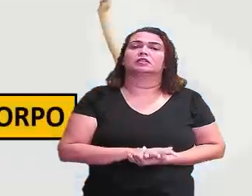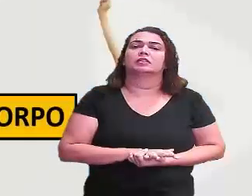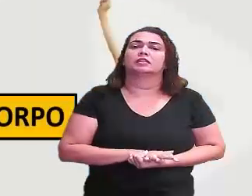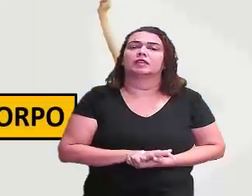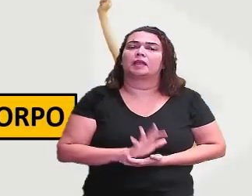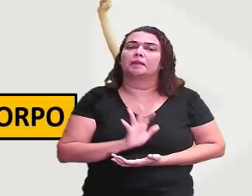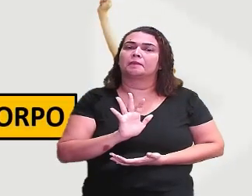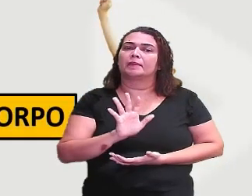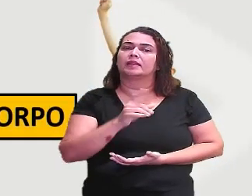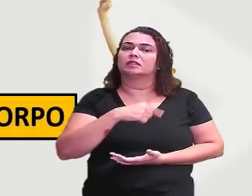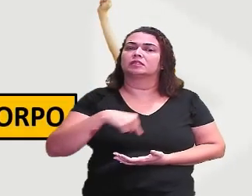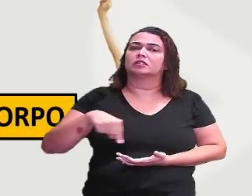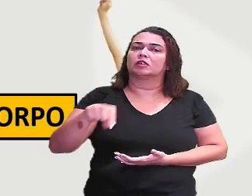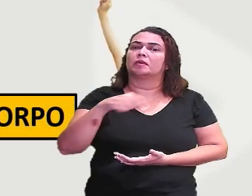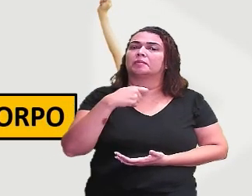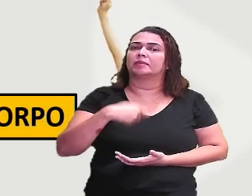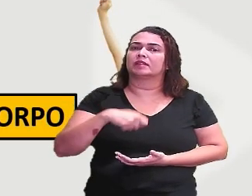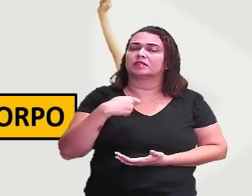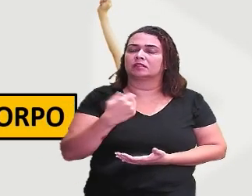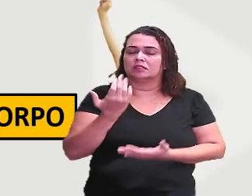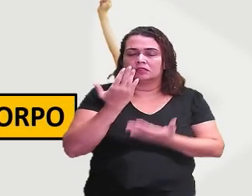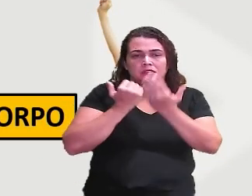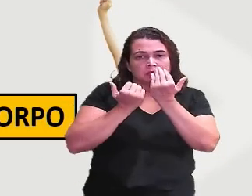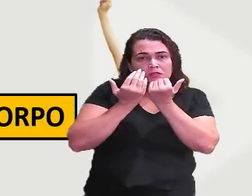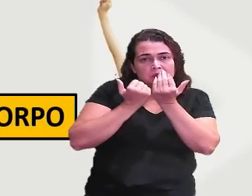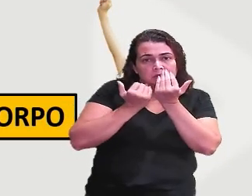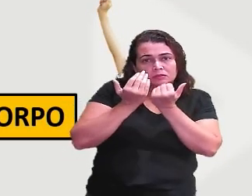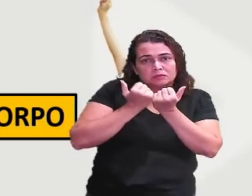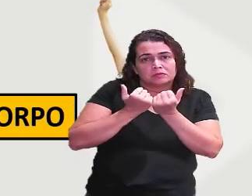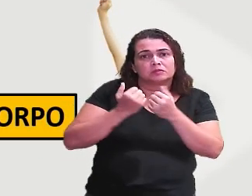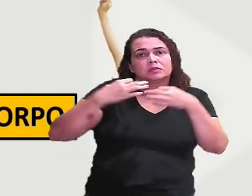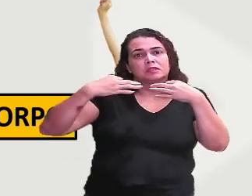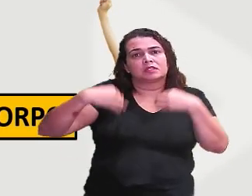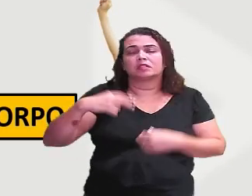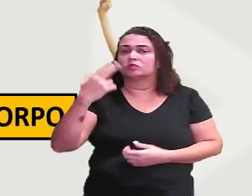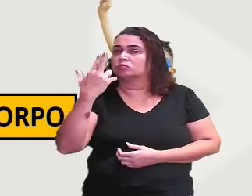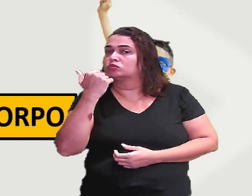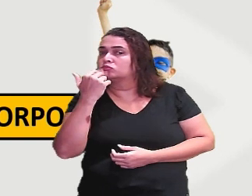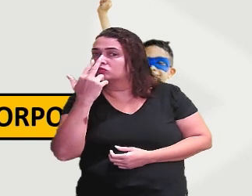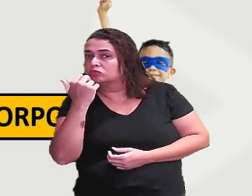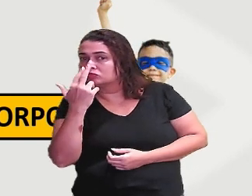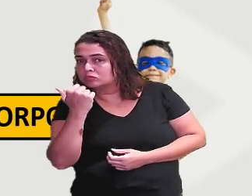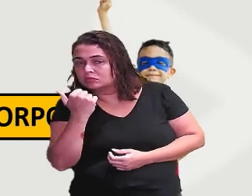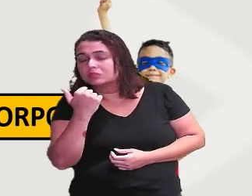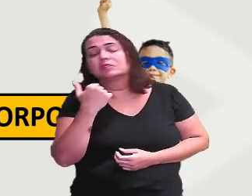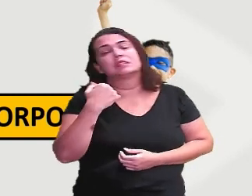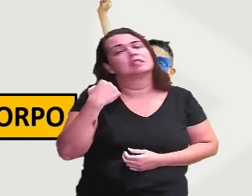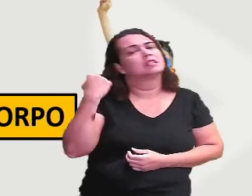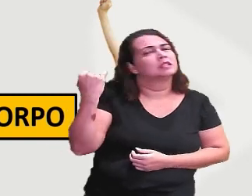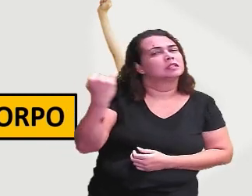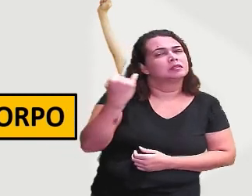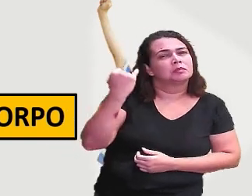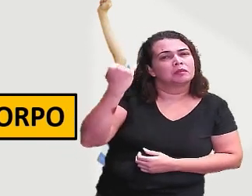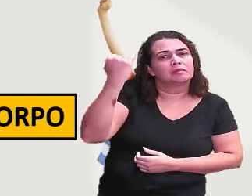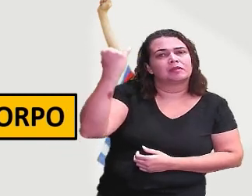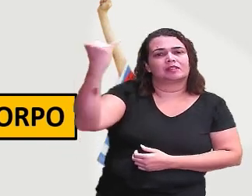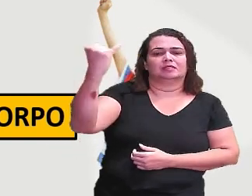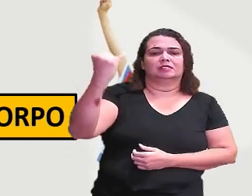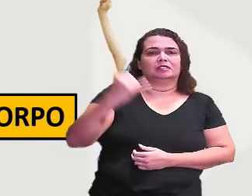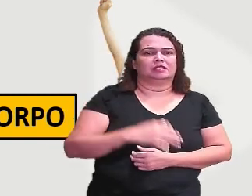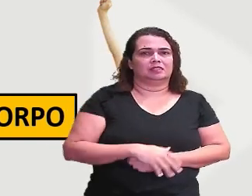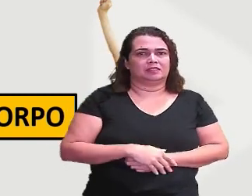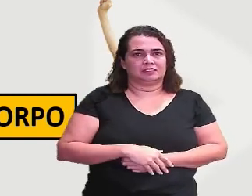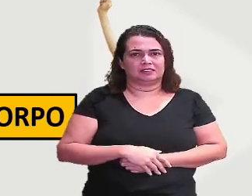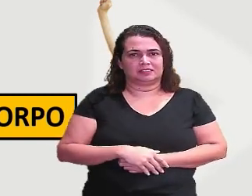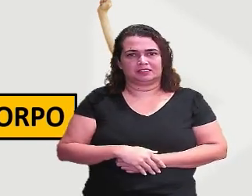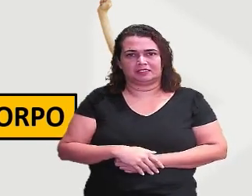nosso corpo estiver nutrido, tá certo? Ou seja, a nutrição, tá certo, do nosso corpo é essencial